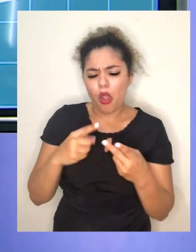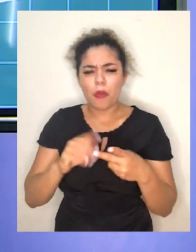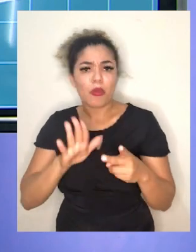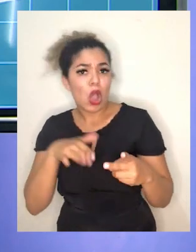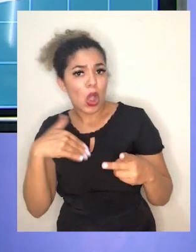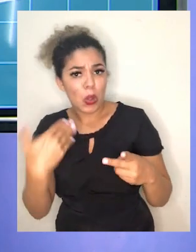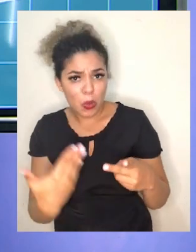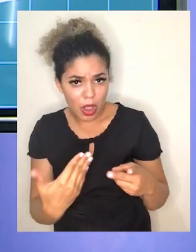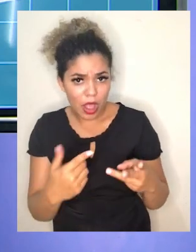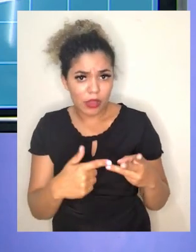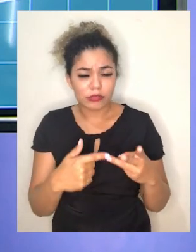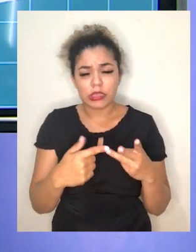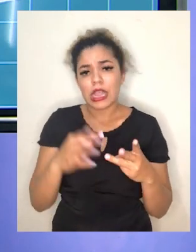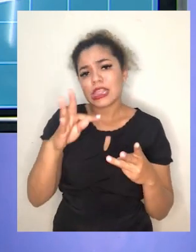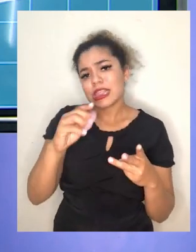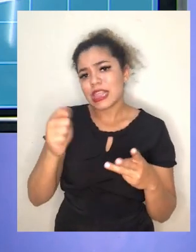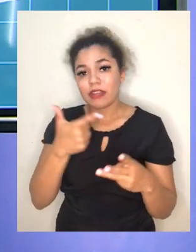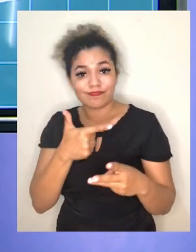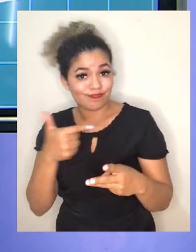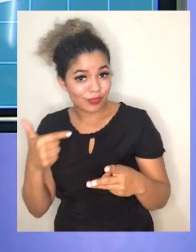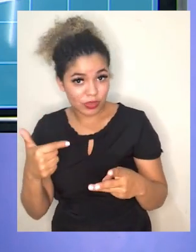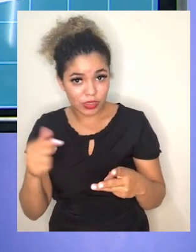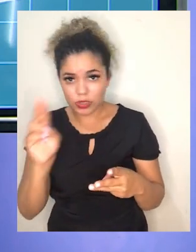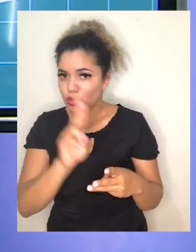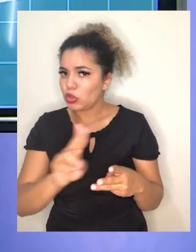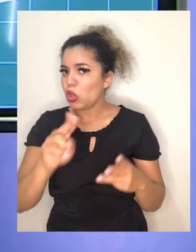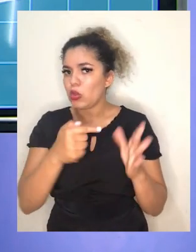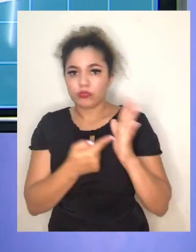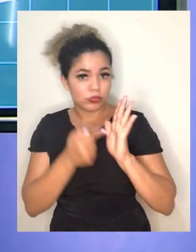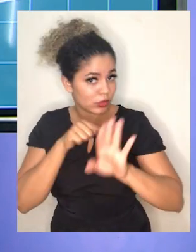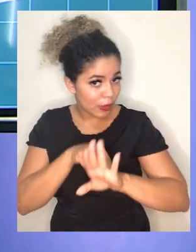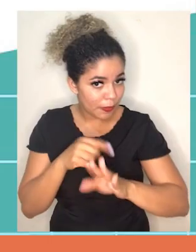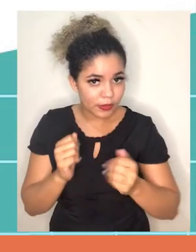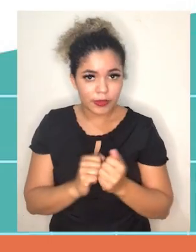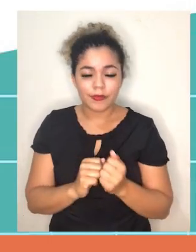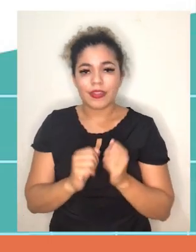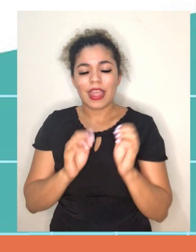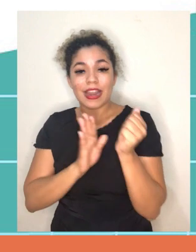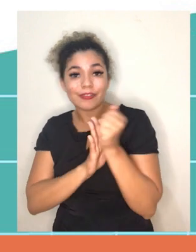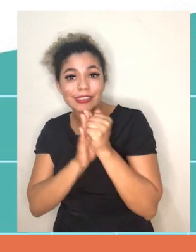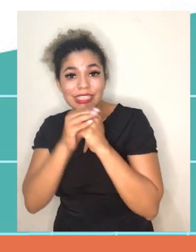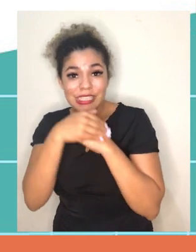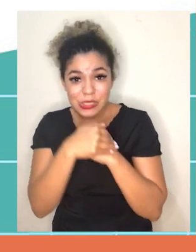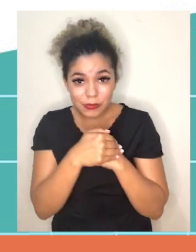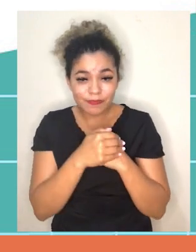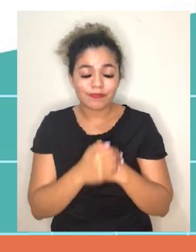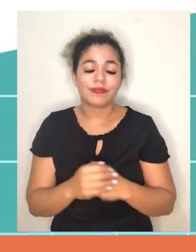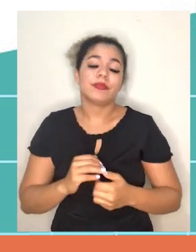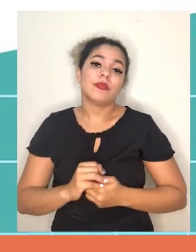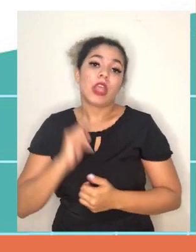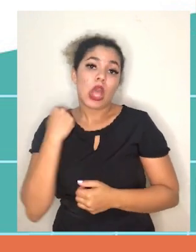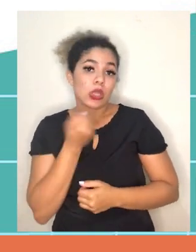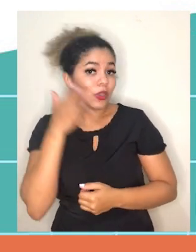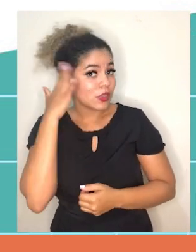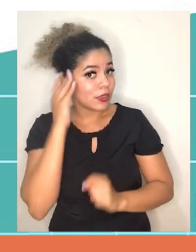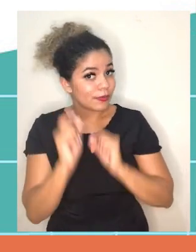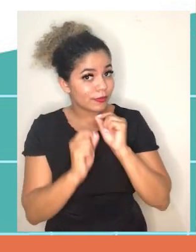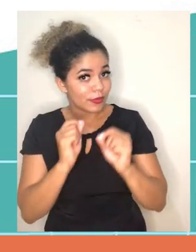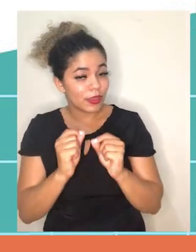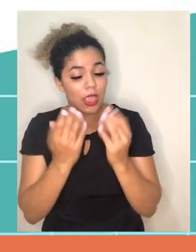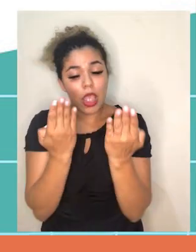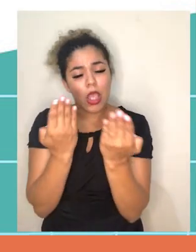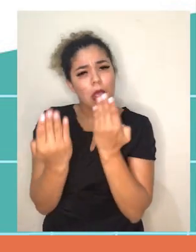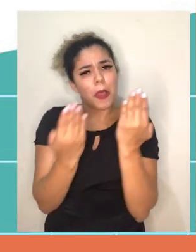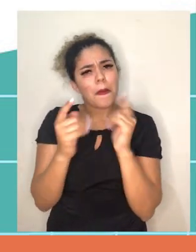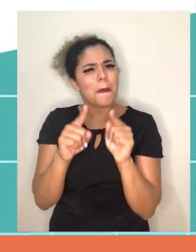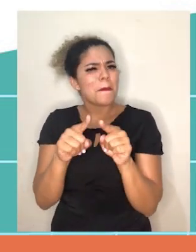como, qual, tal. Eles não são utilizados na metáfora. Eles ficam implícitos. A gente sabe que